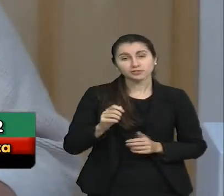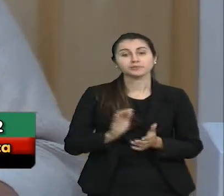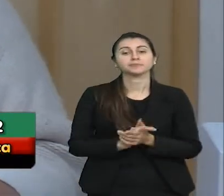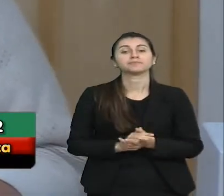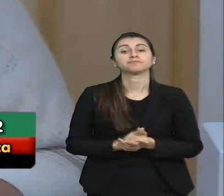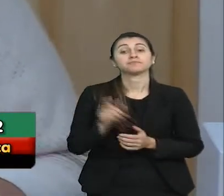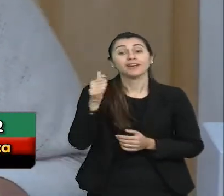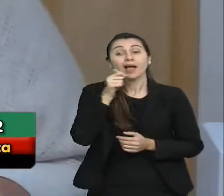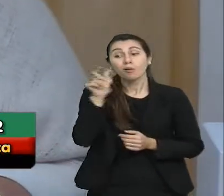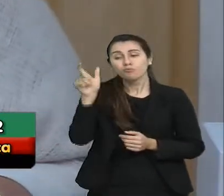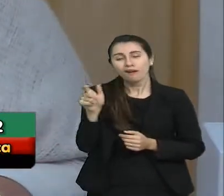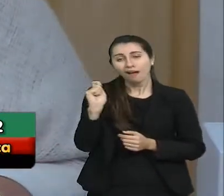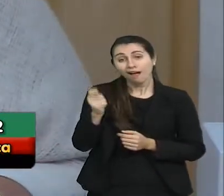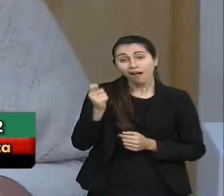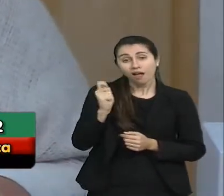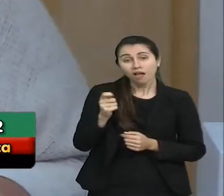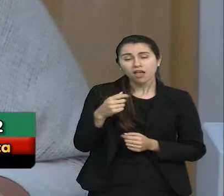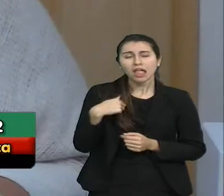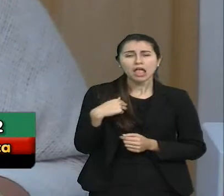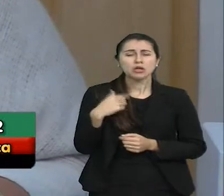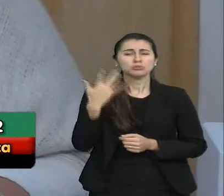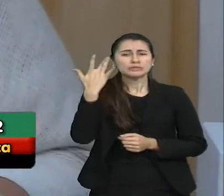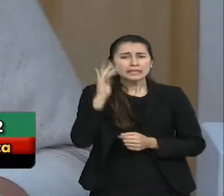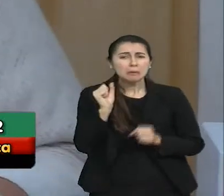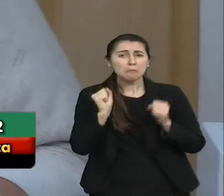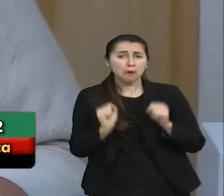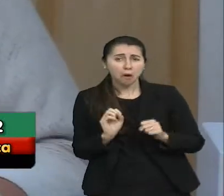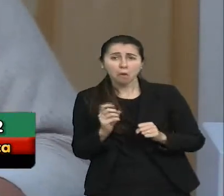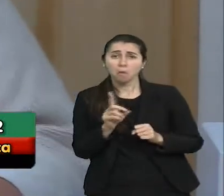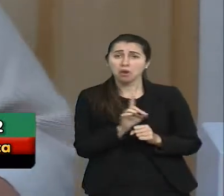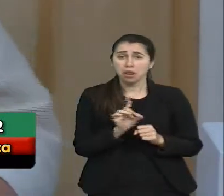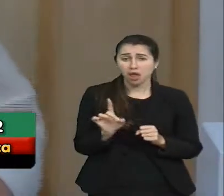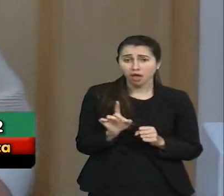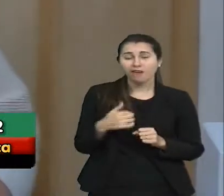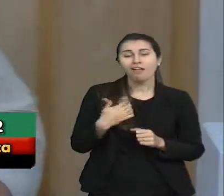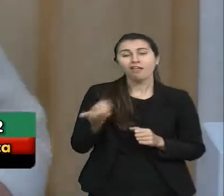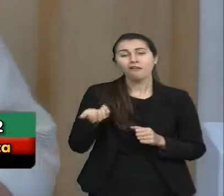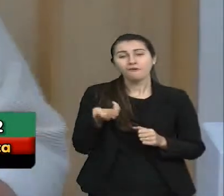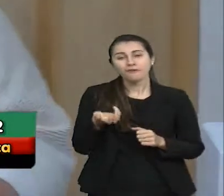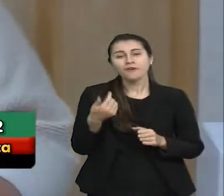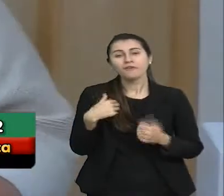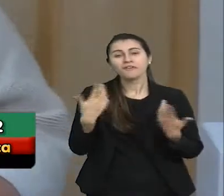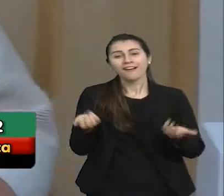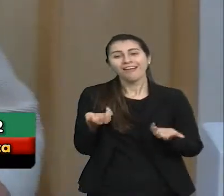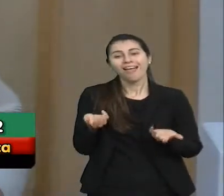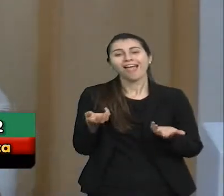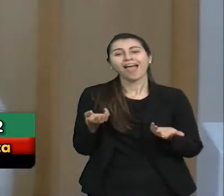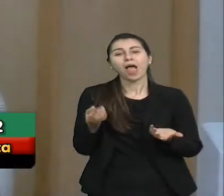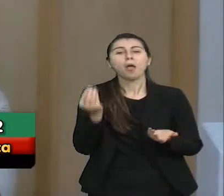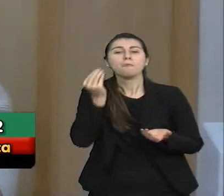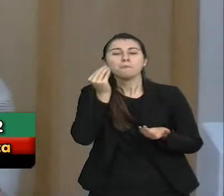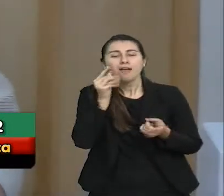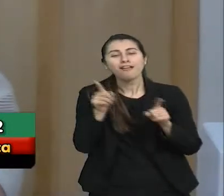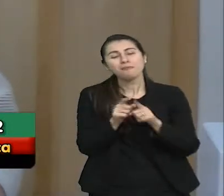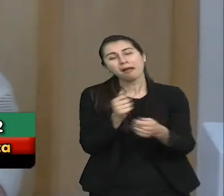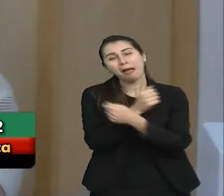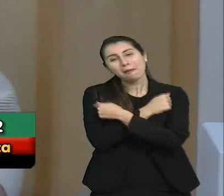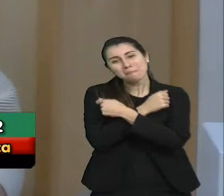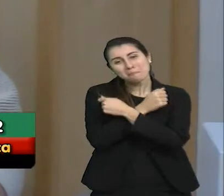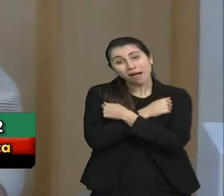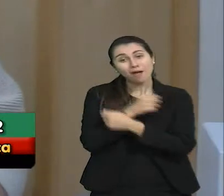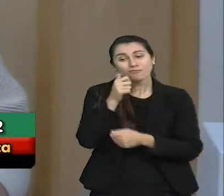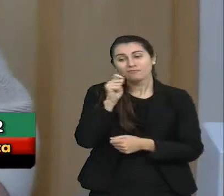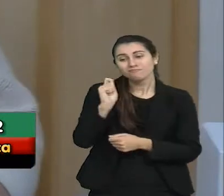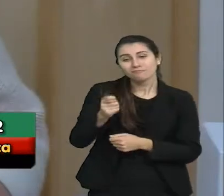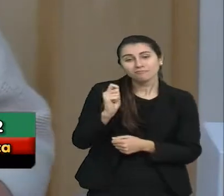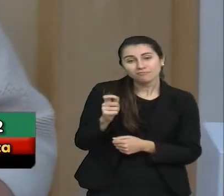Pancararé. Eu não sei se isso pode ou não, vereadora Juliana, mas eu quero deixar aqui um beijo e um abraço para a cacique Alaide Pancararé, que fez